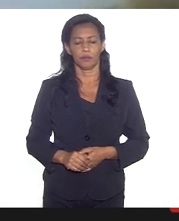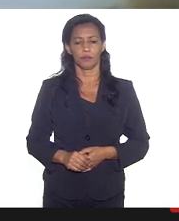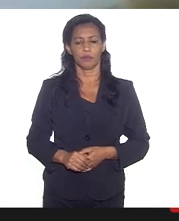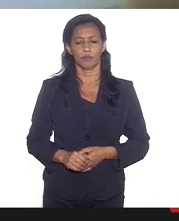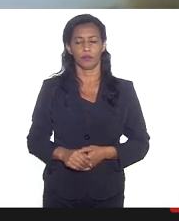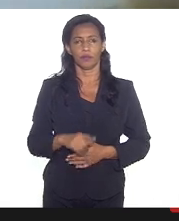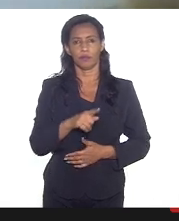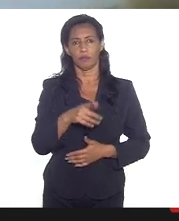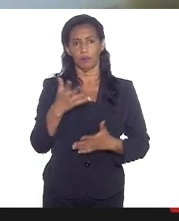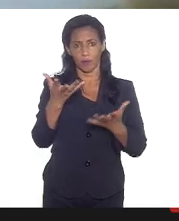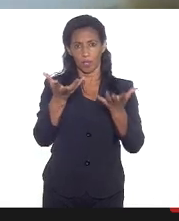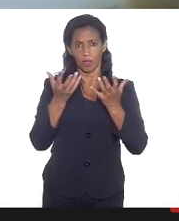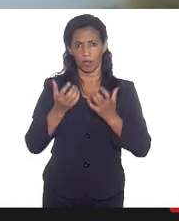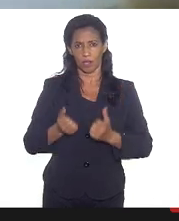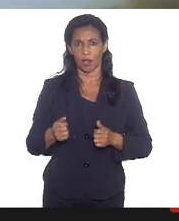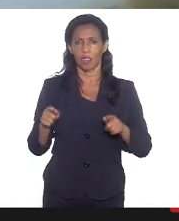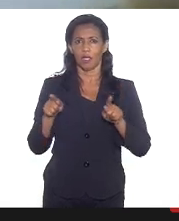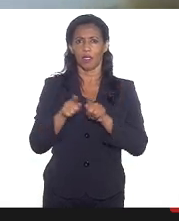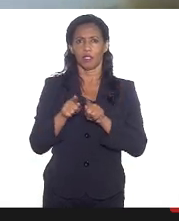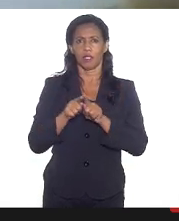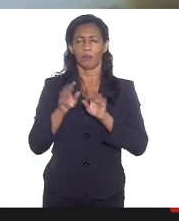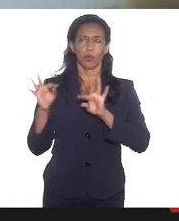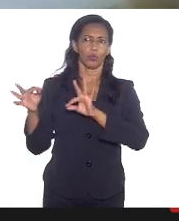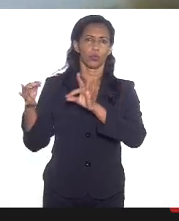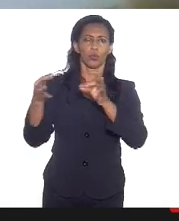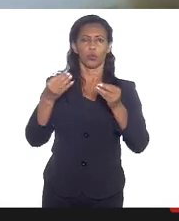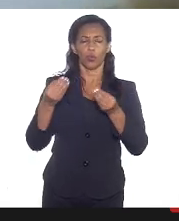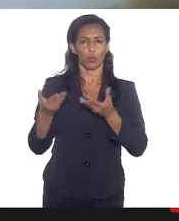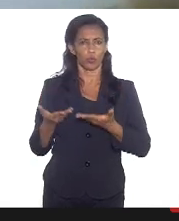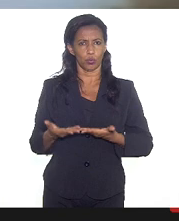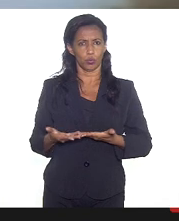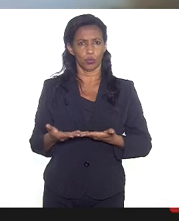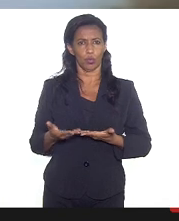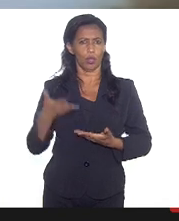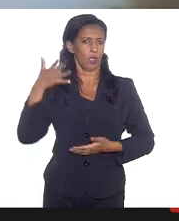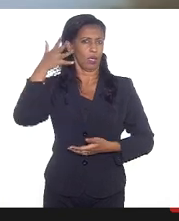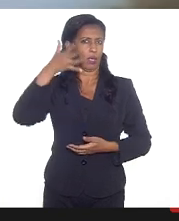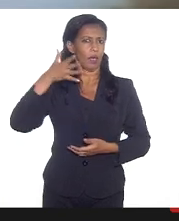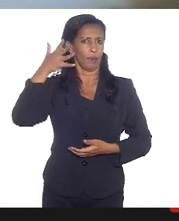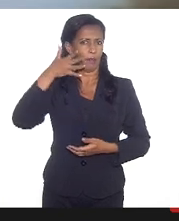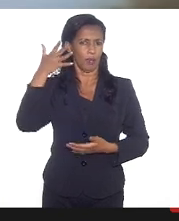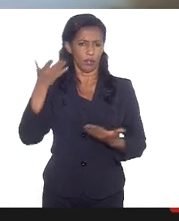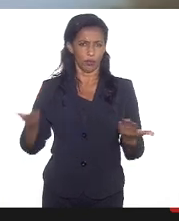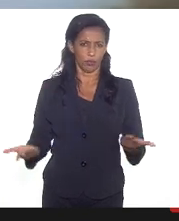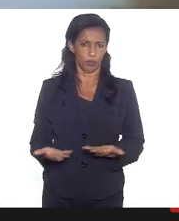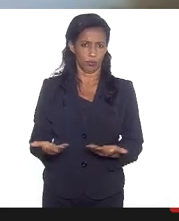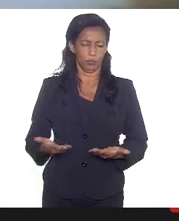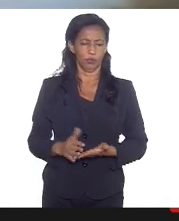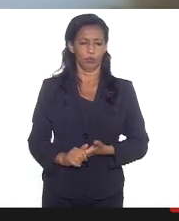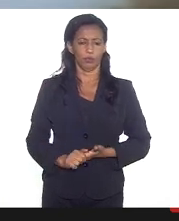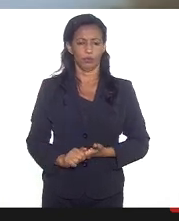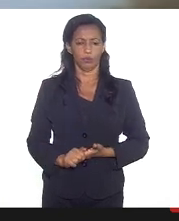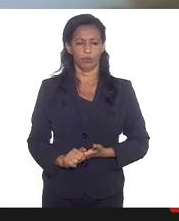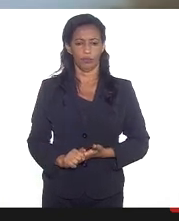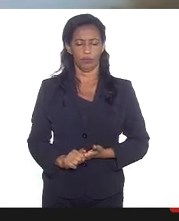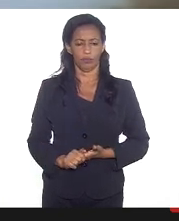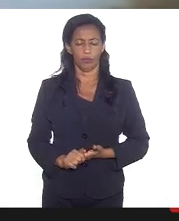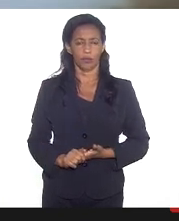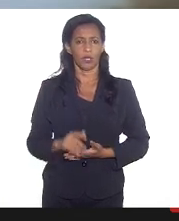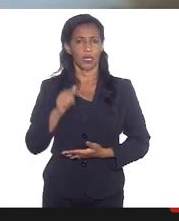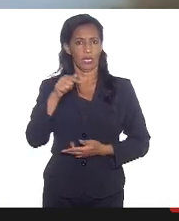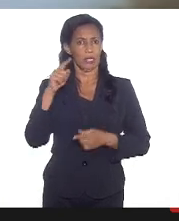está recebendo, evidentemente, todos estão recebendo a palestra do dia de hoje, que nesse tópico